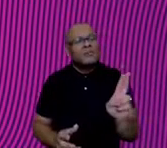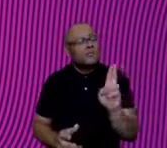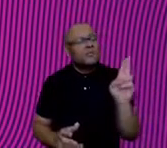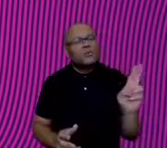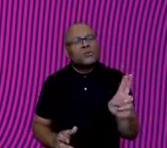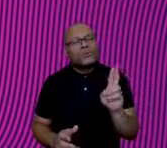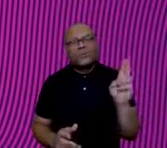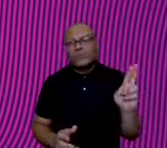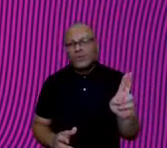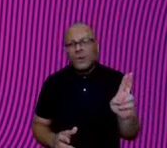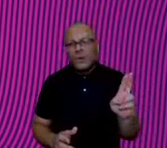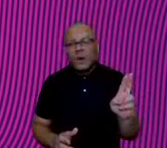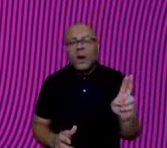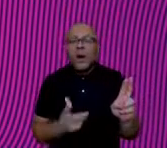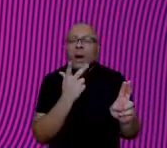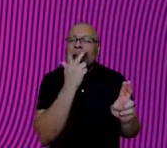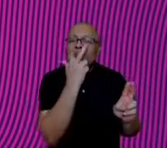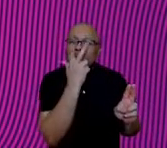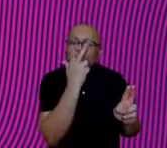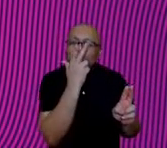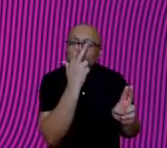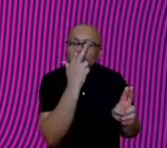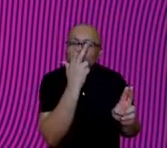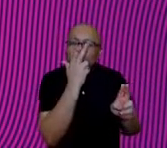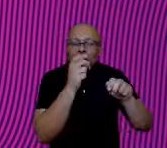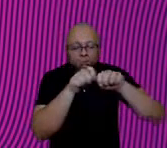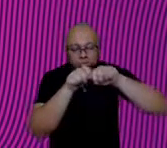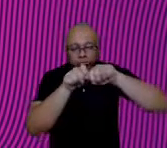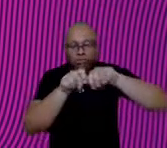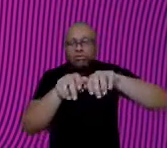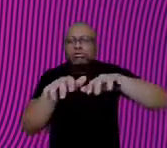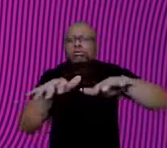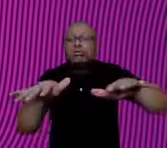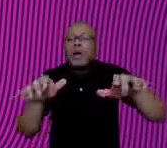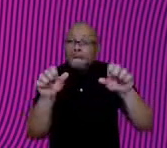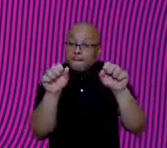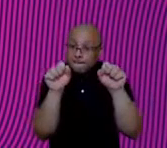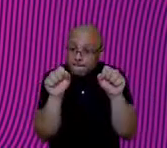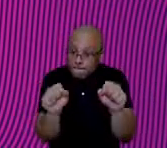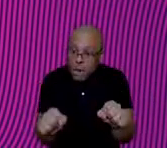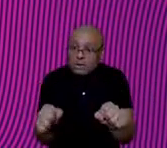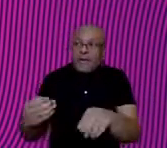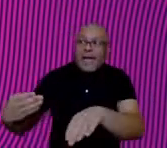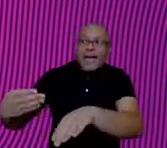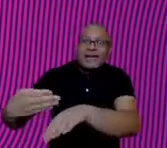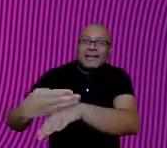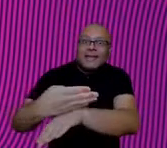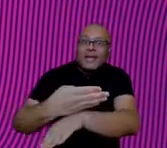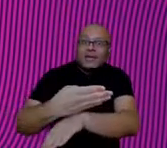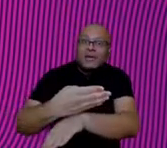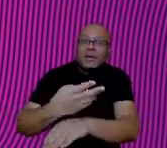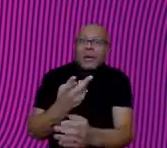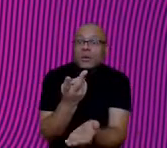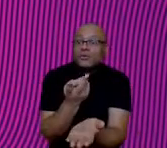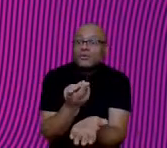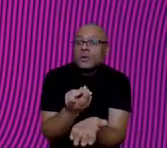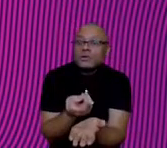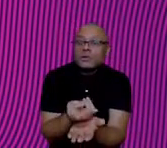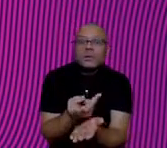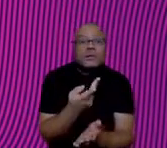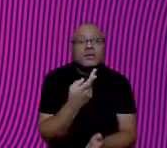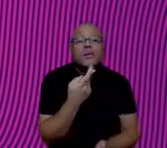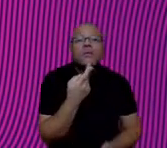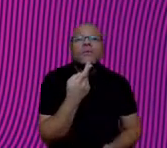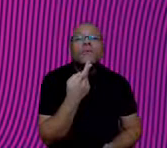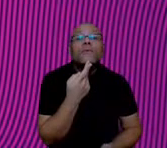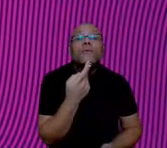mais disseminada, que possa dar acesso aos pacientes. Então, nós estamos falando aqui de uma